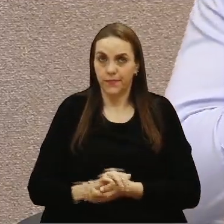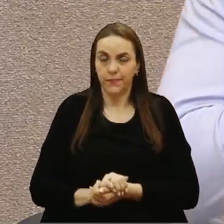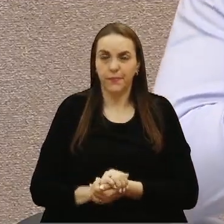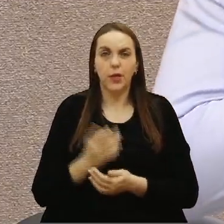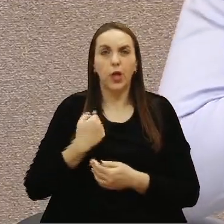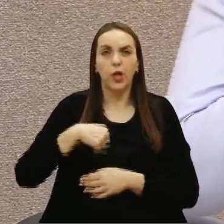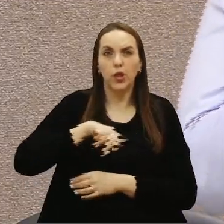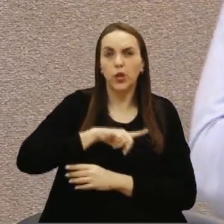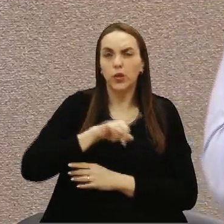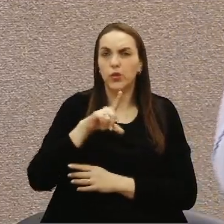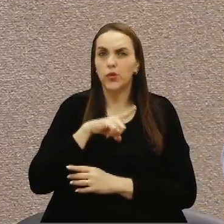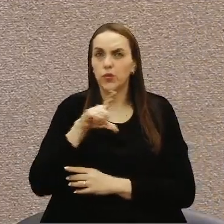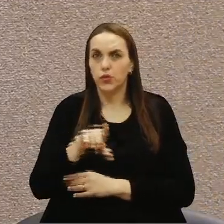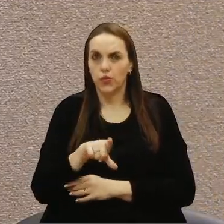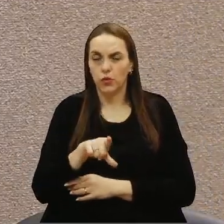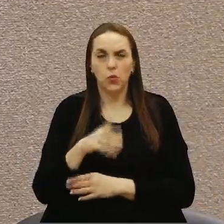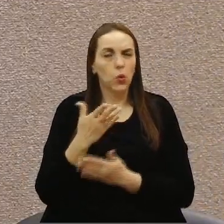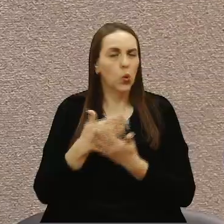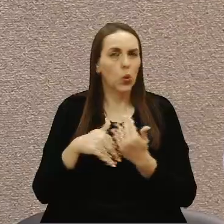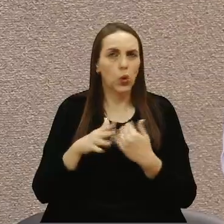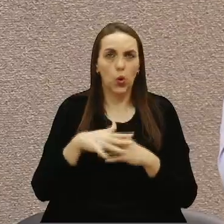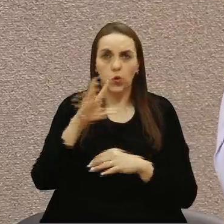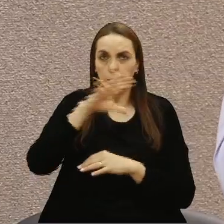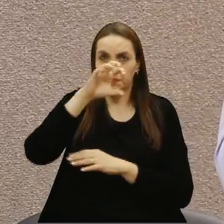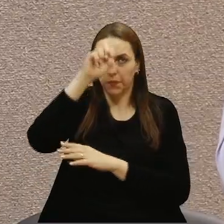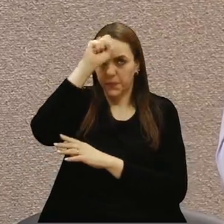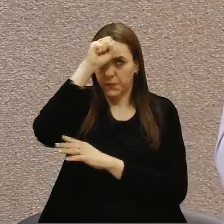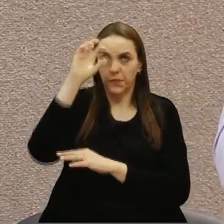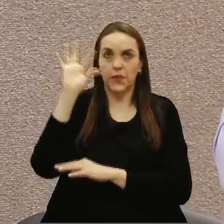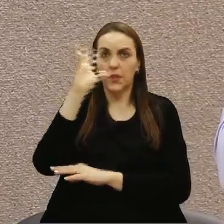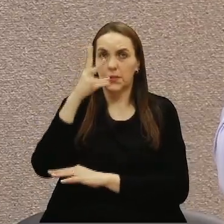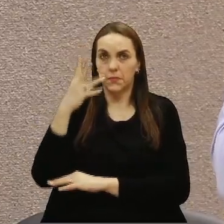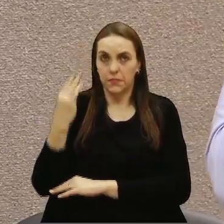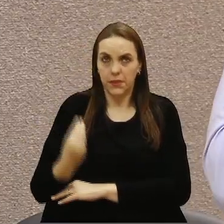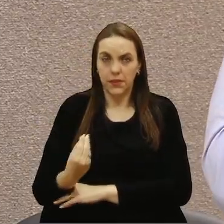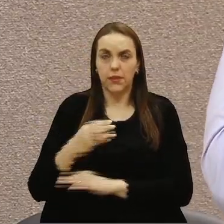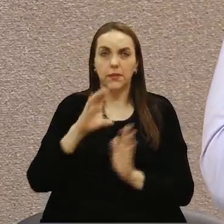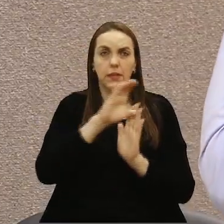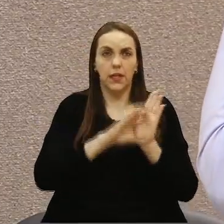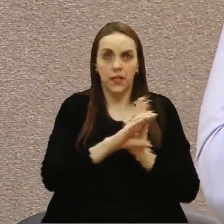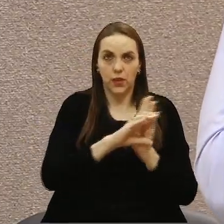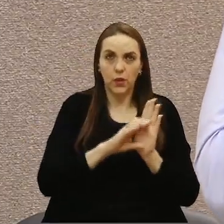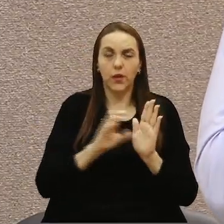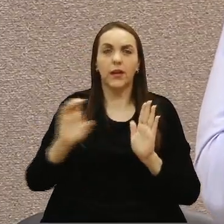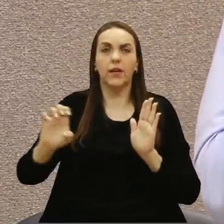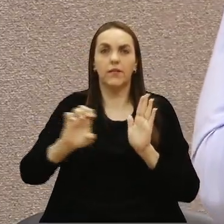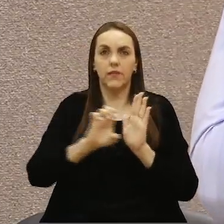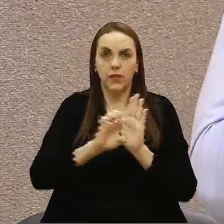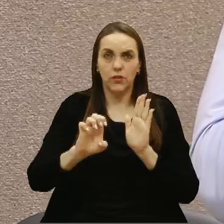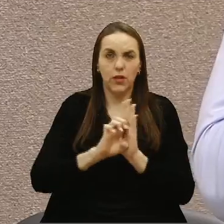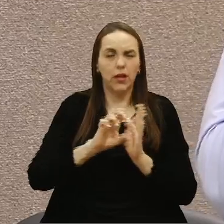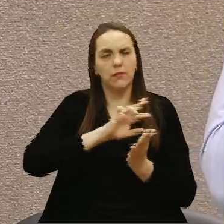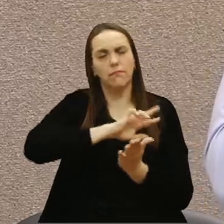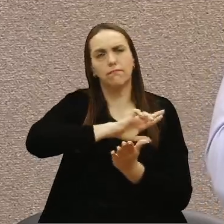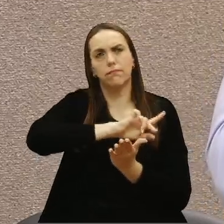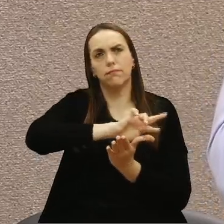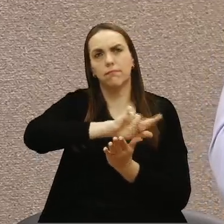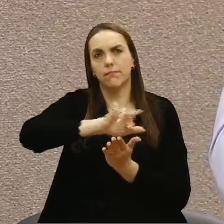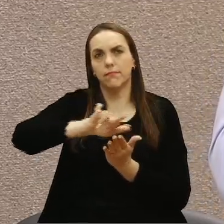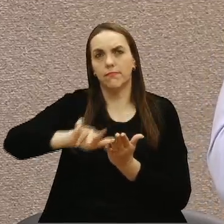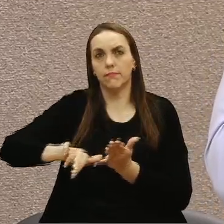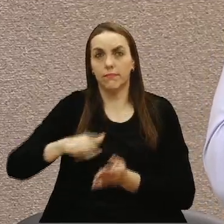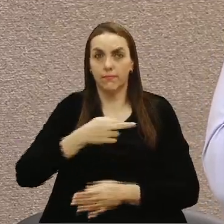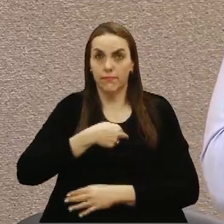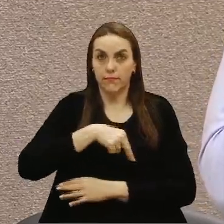tínhamos umbandistas, nós tínhamos espíritas, nós tínhamos católicos, nós tínhamos evangélicos, entre outras religiões.